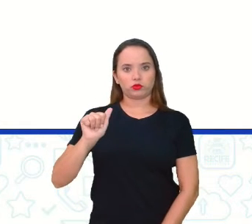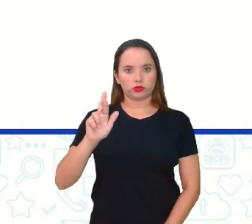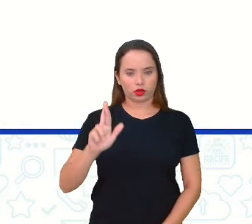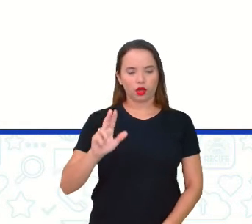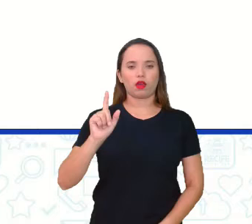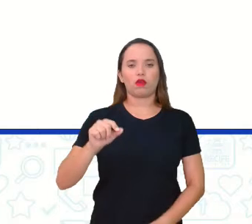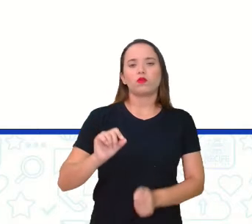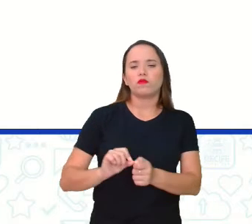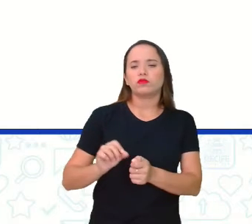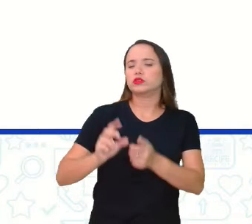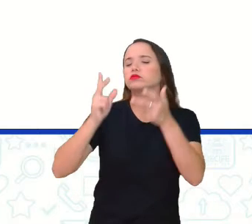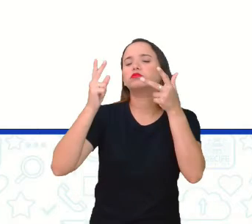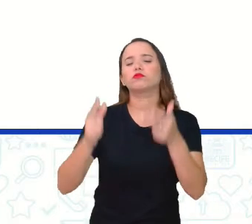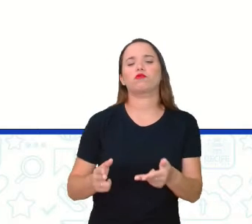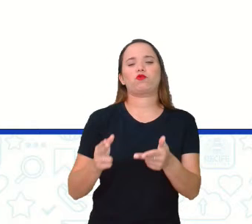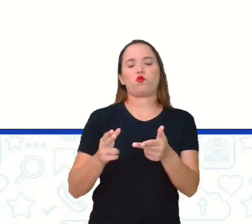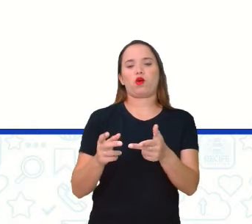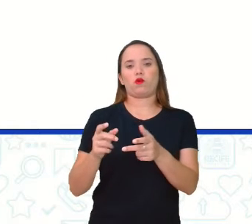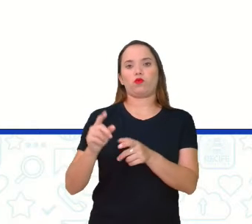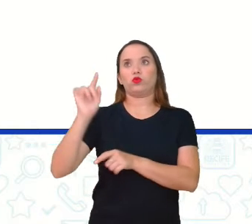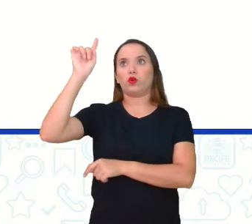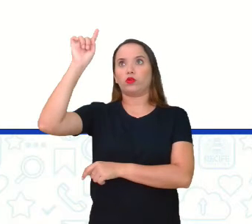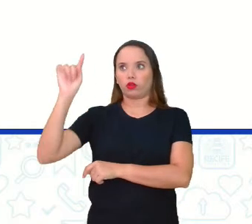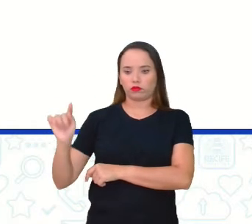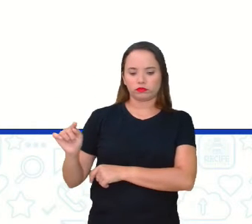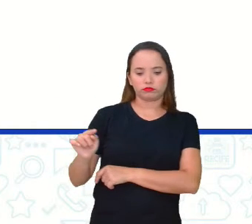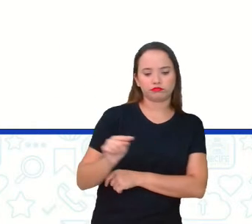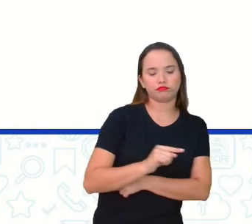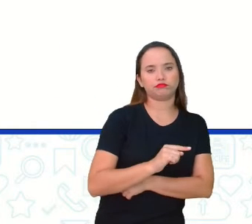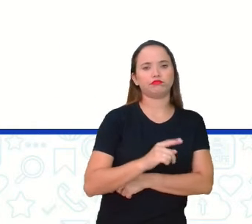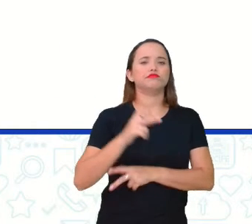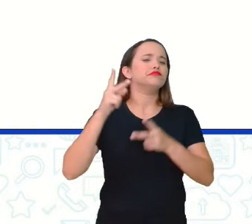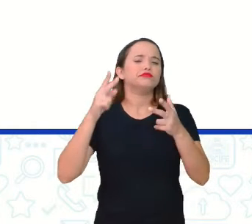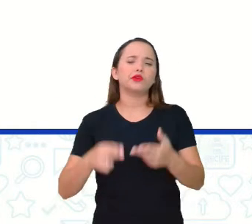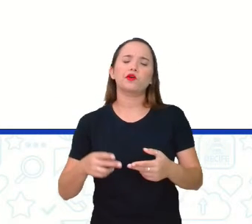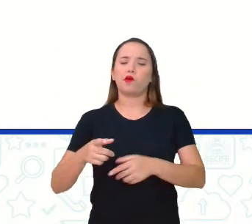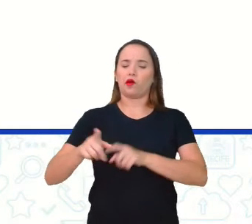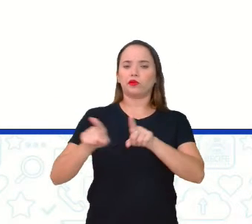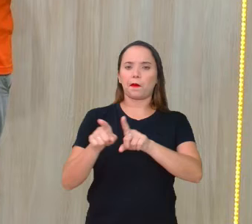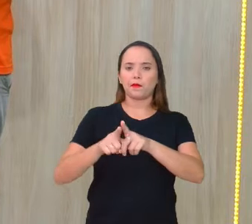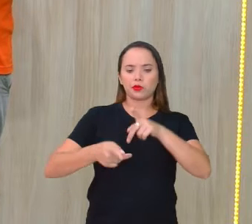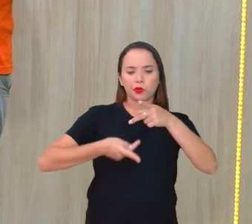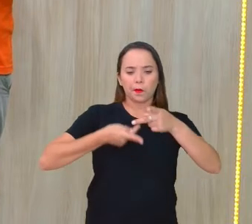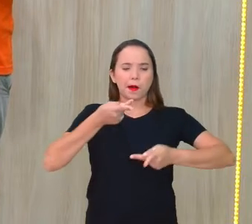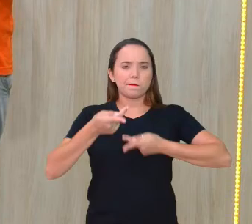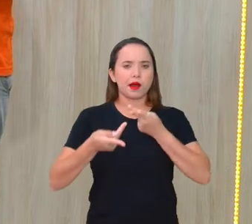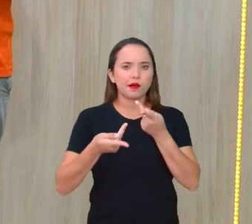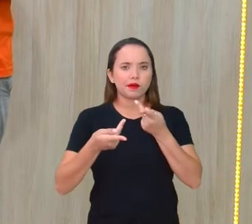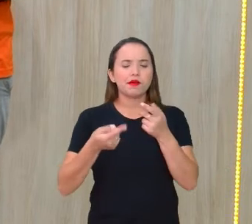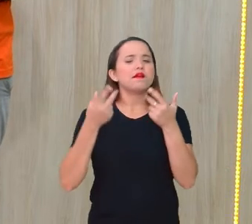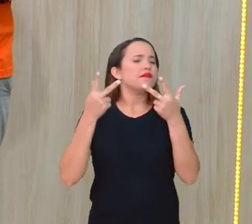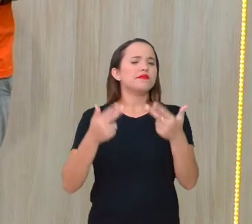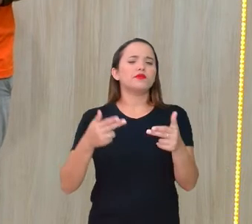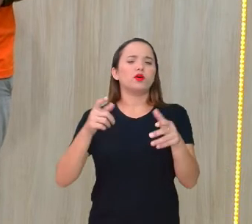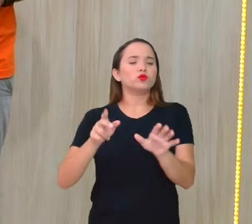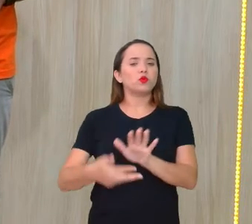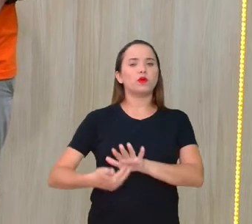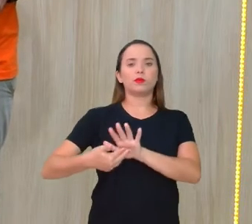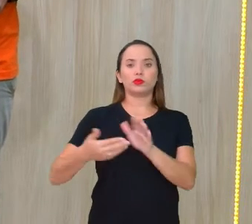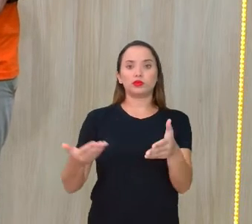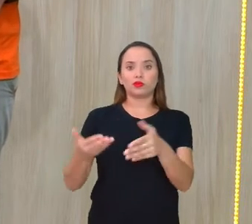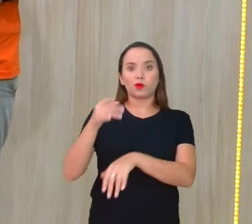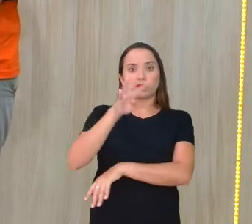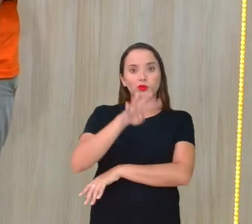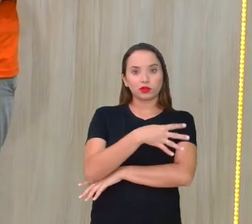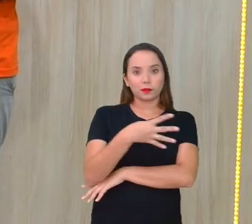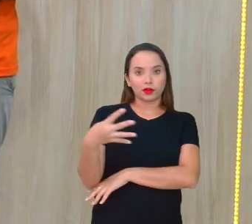a mesma coisa que eu fiz falando, a mesma coisa que eu fiz no gráfico, eu estou representando na tabela agora.